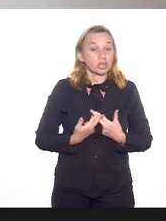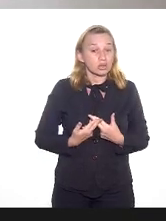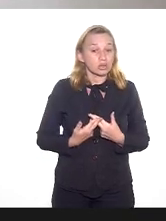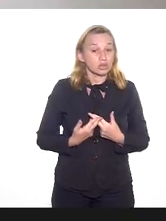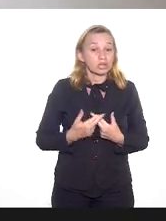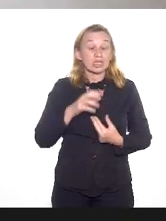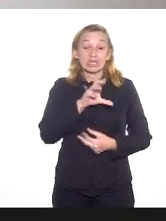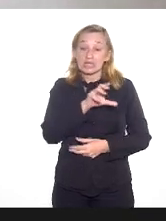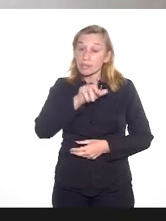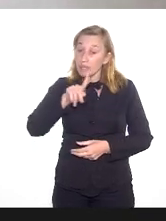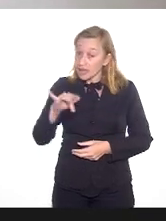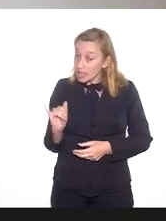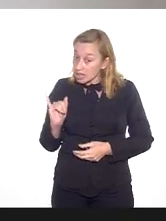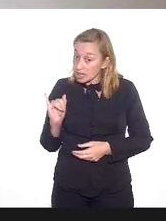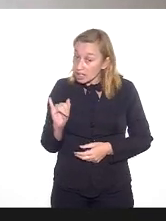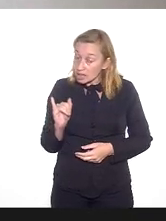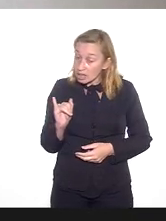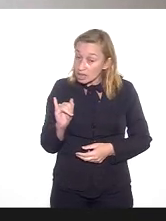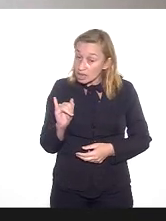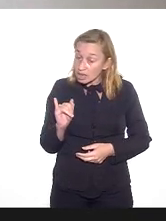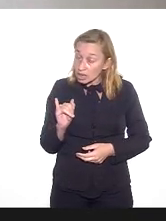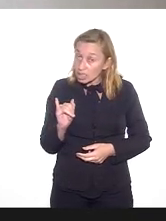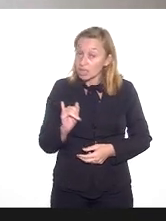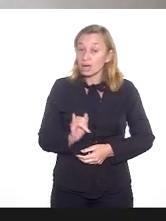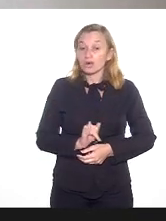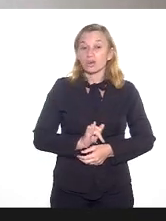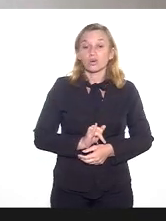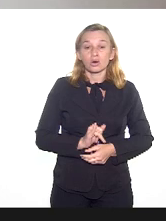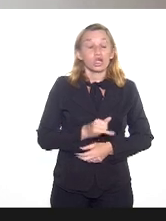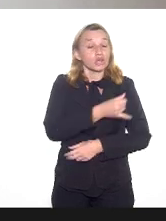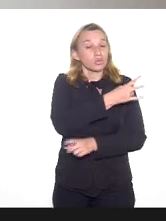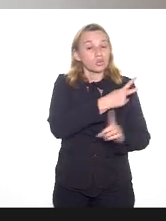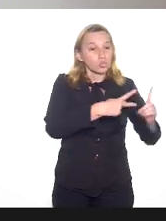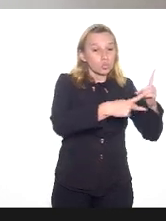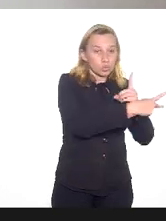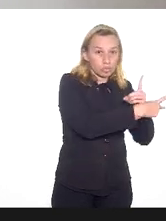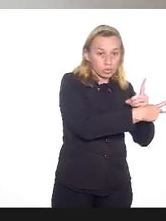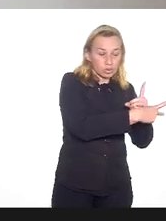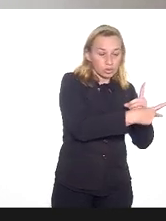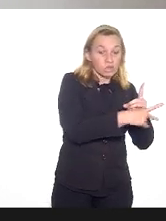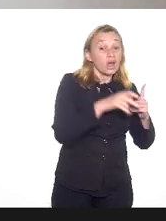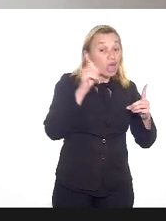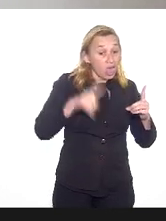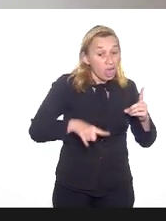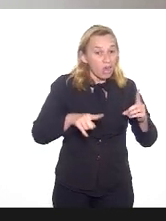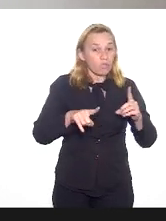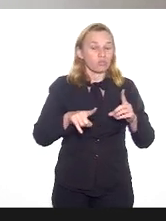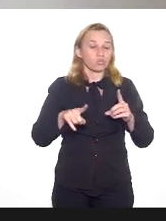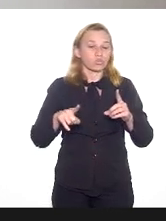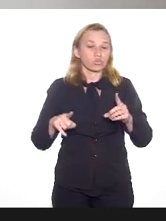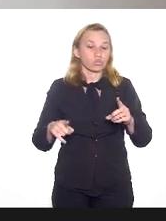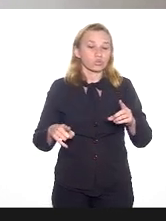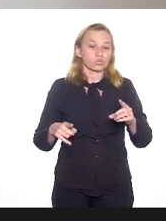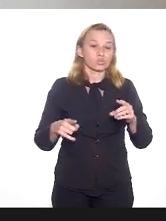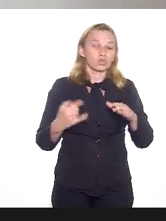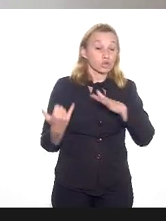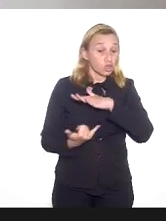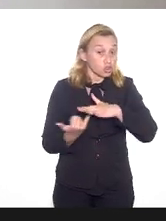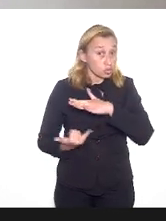da CPI, que o Rio Previdência, ele é uma construção